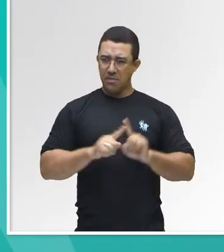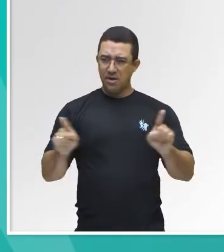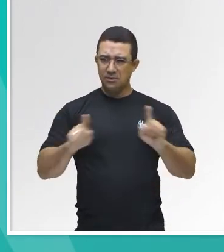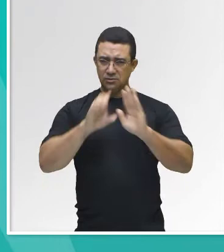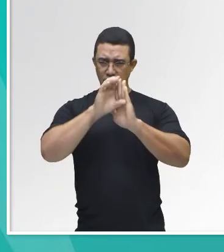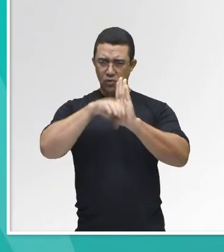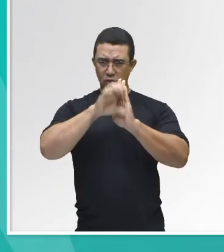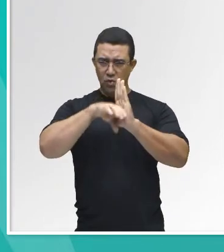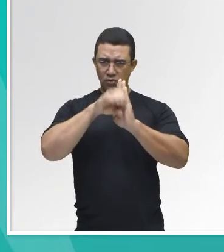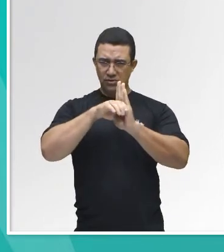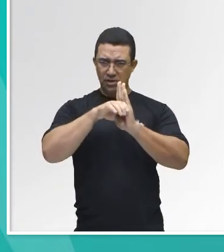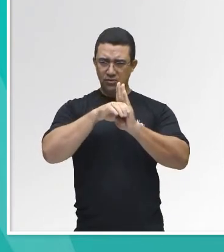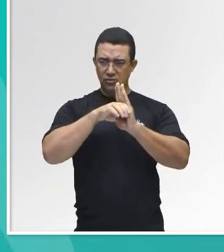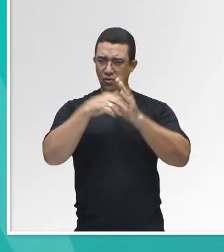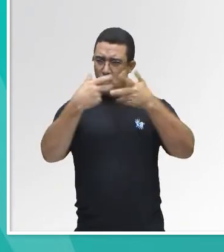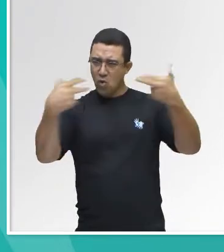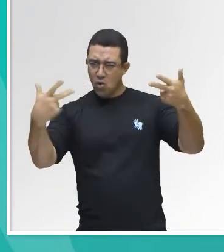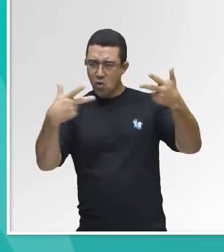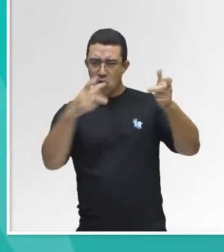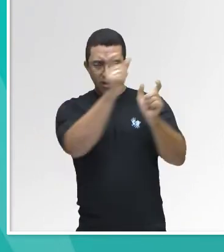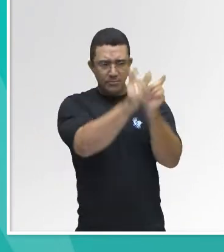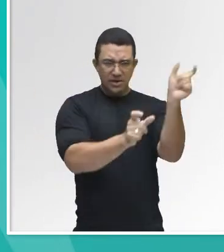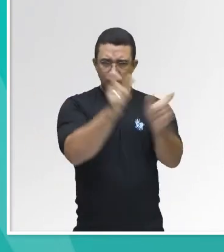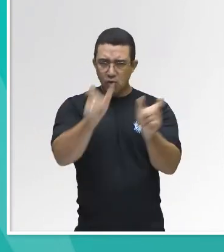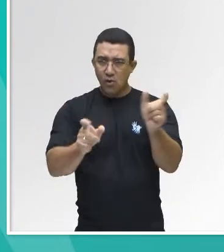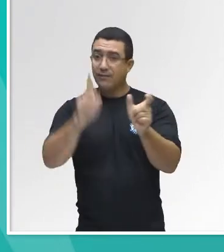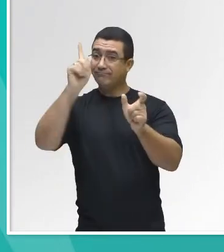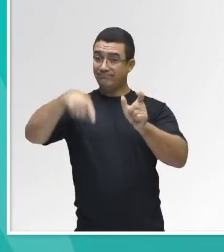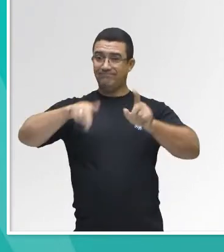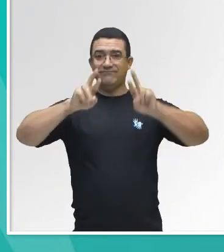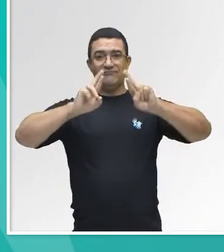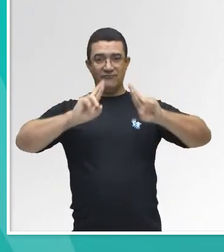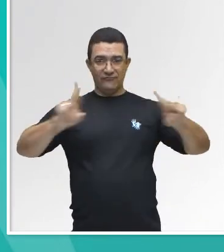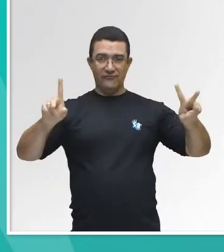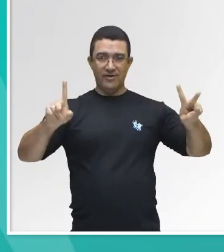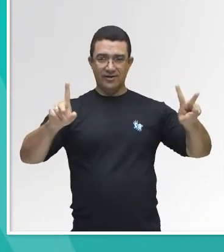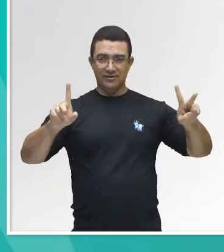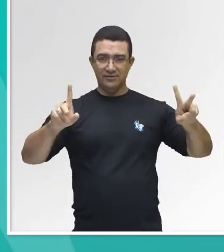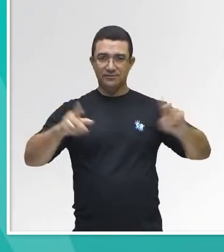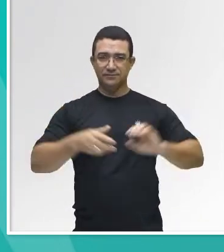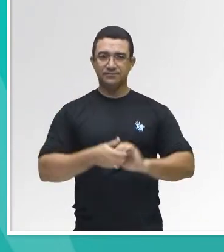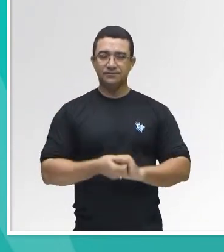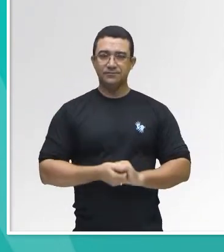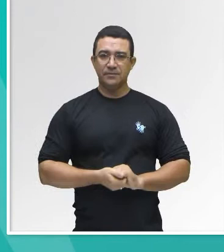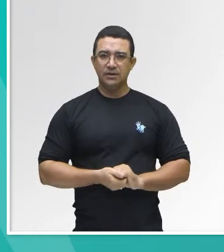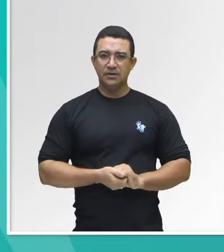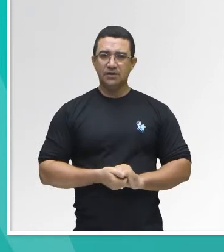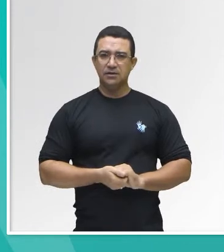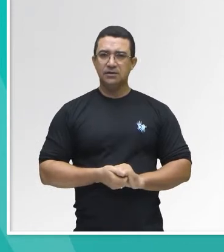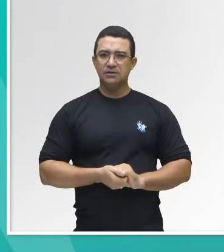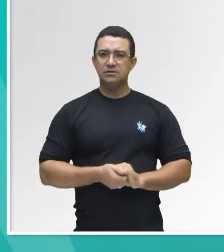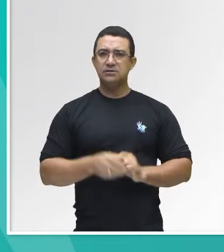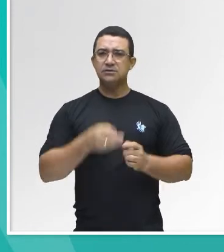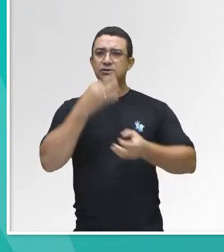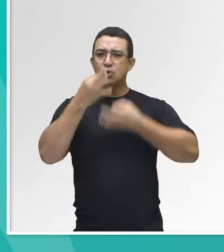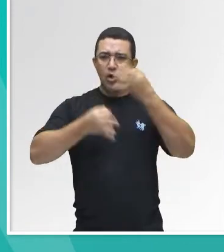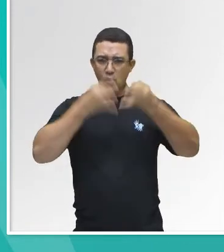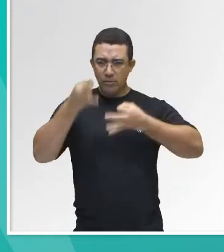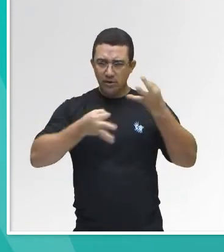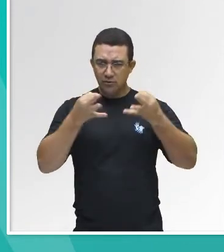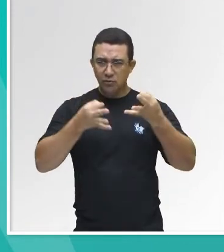conceitos, seres e coisas, são totalmente diferentes. E aí, nesse tipo de argumento, se